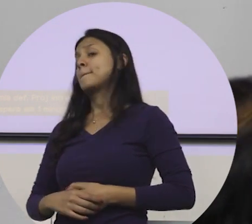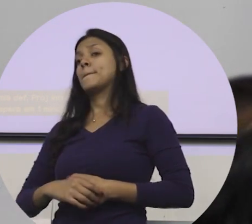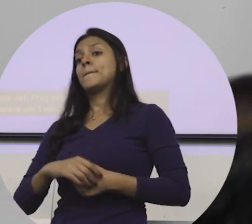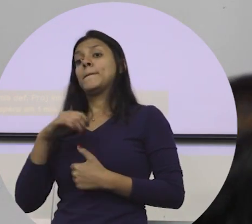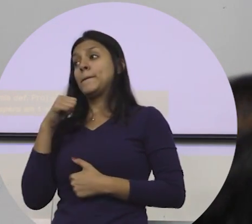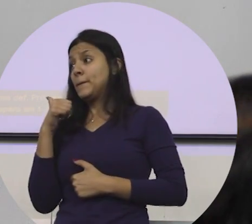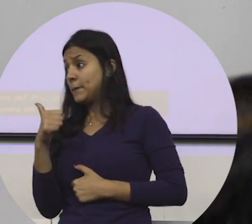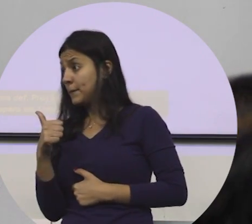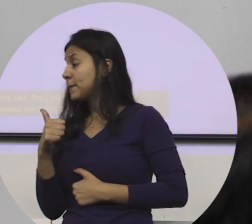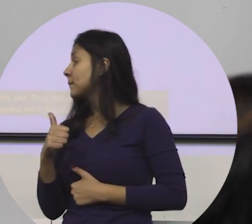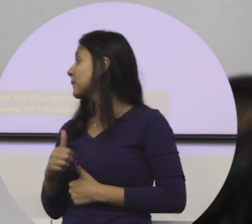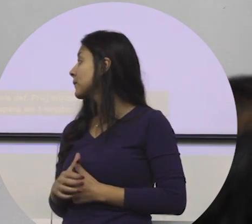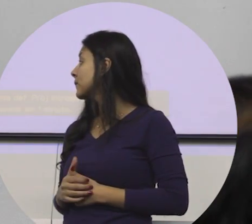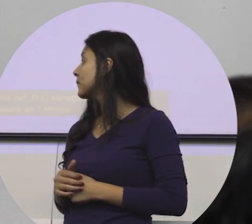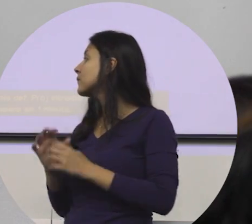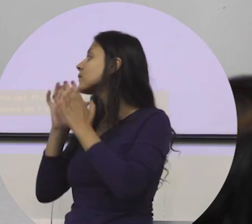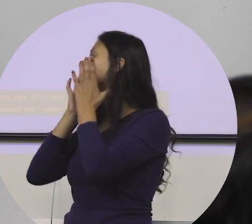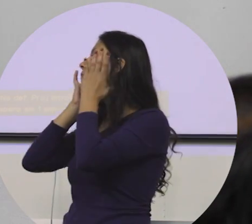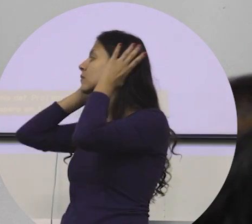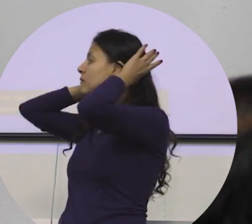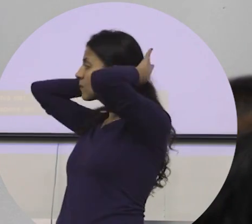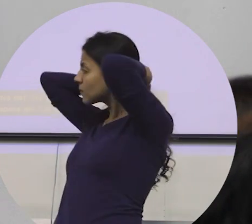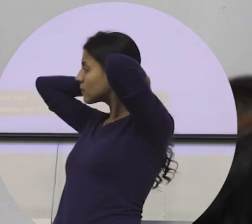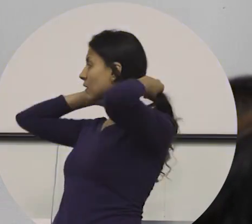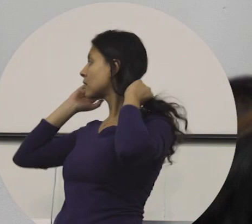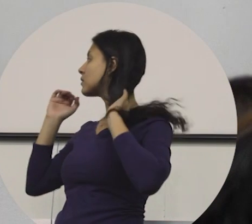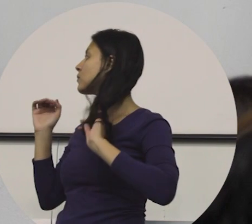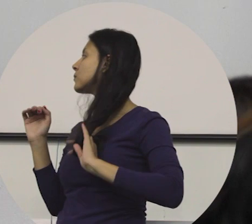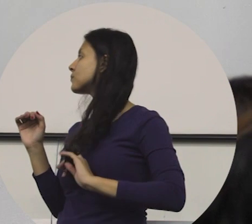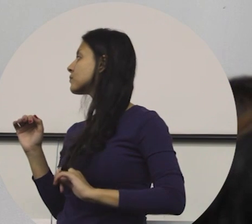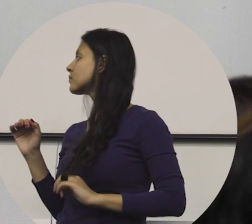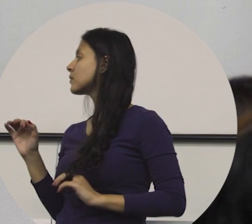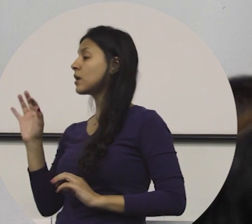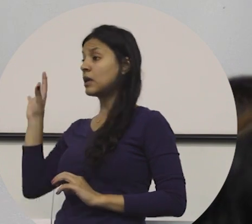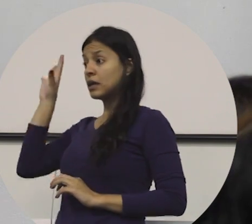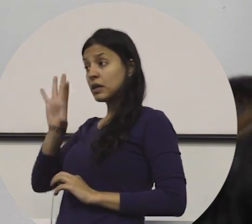Aí ele vai chamar isso aqui de significante.